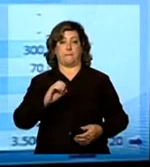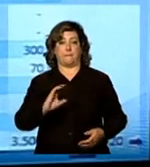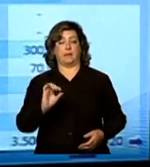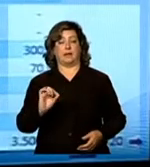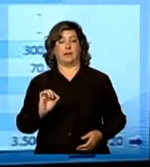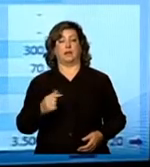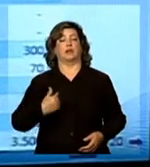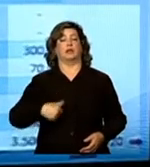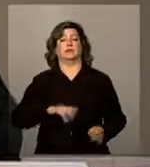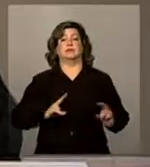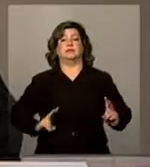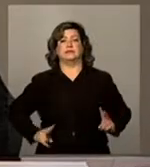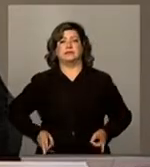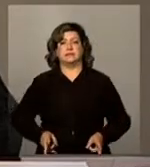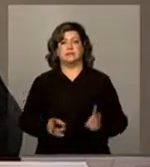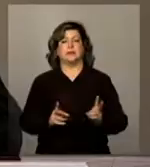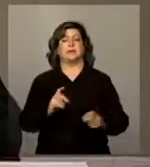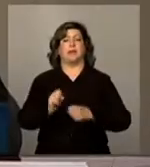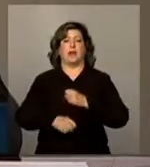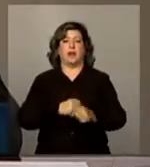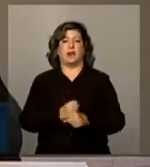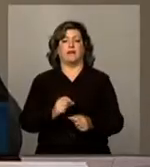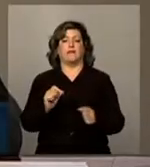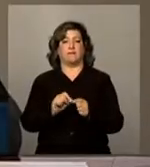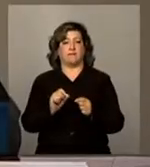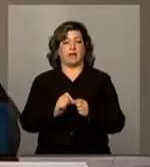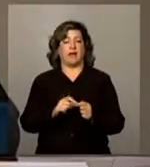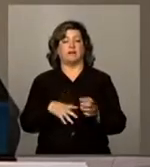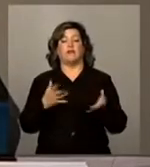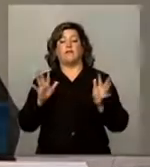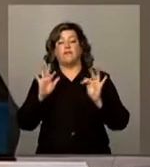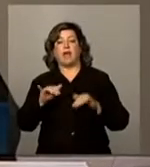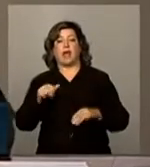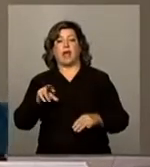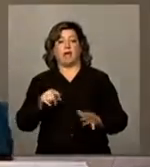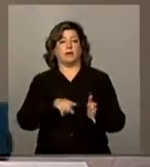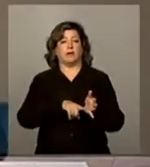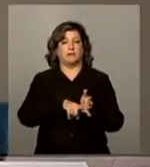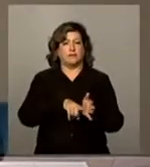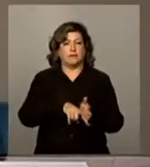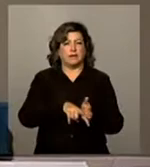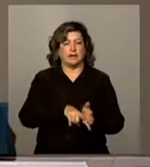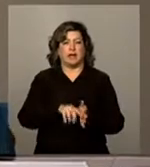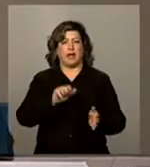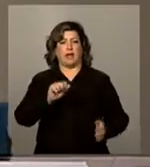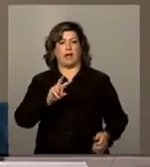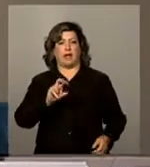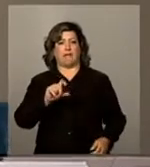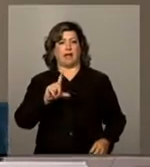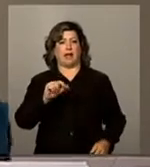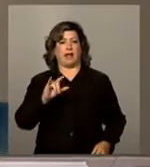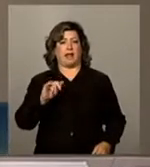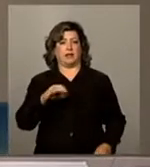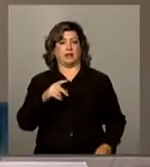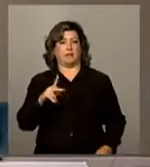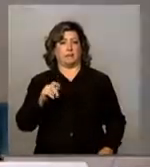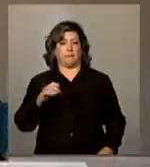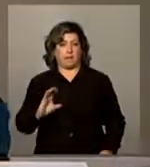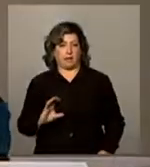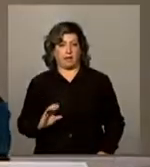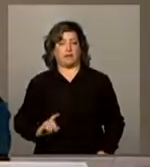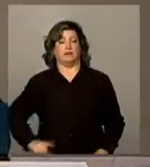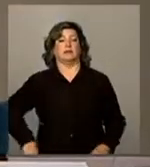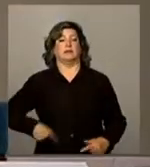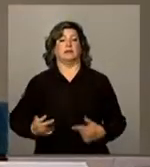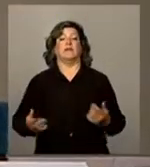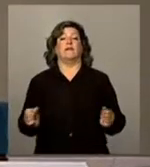ano nós fazemos uma avaliação do PAC, ao final do ano, fazemos os ajustes, remanejamentos internos, fizemos agora